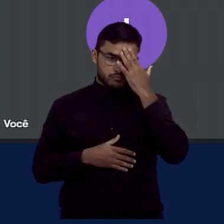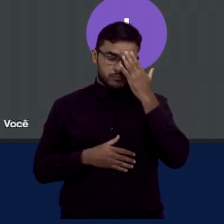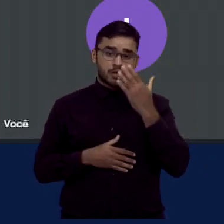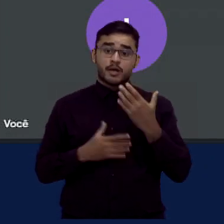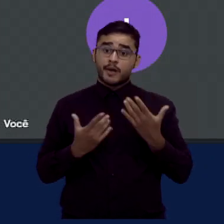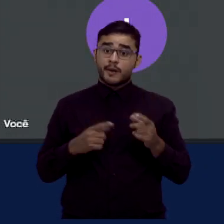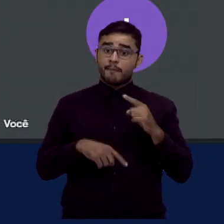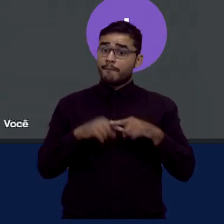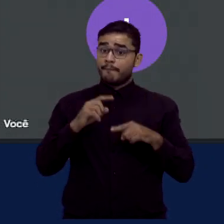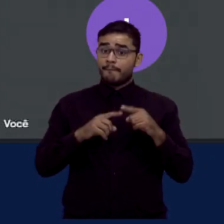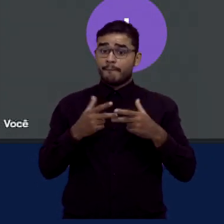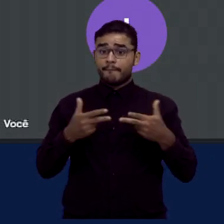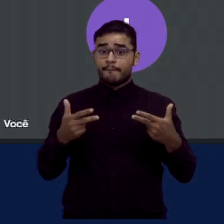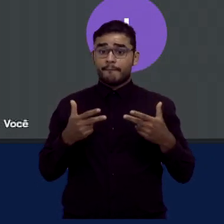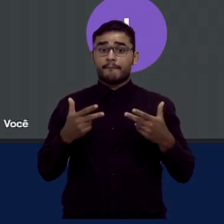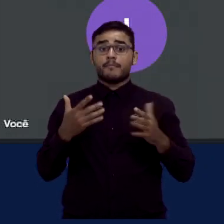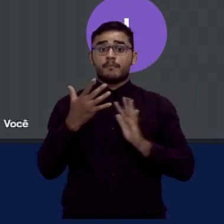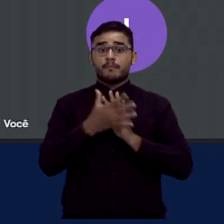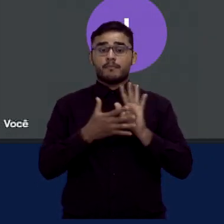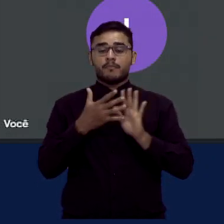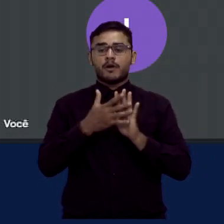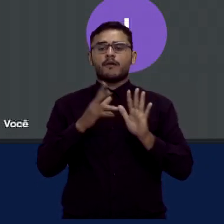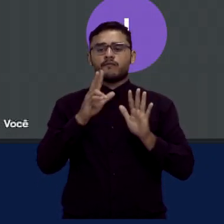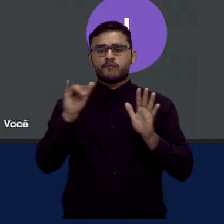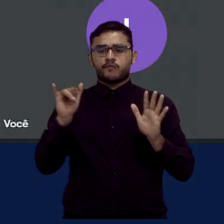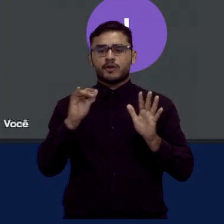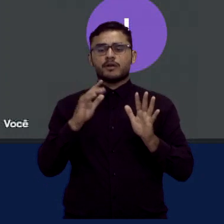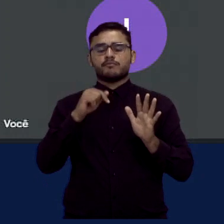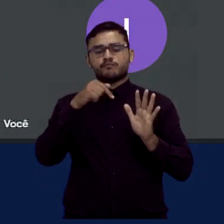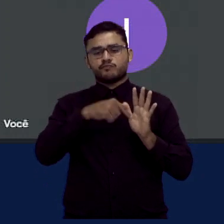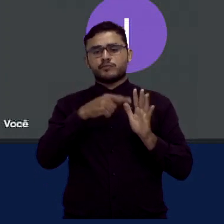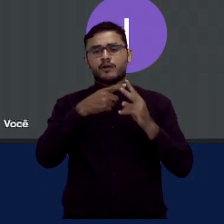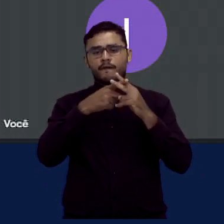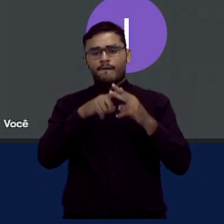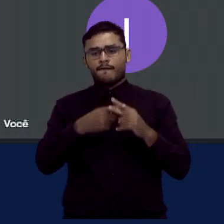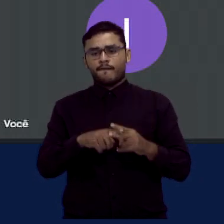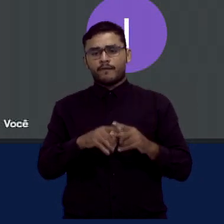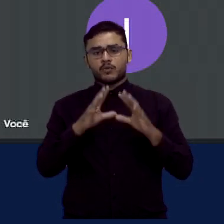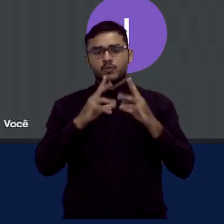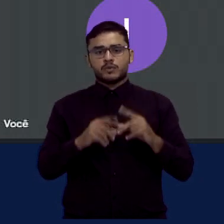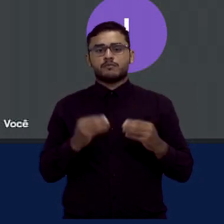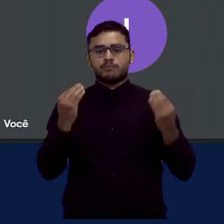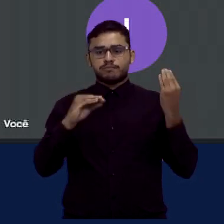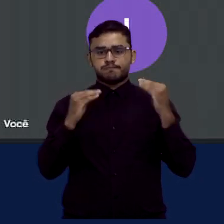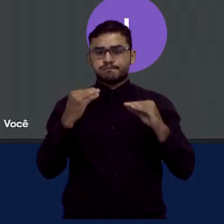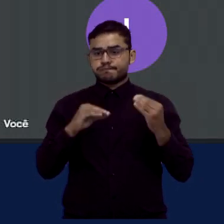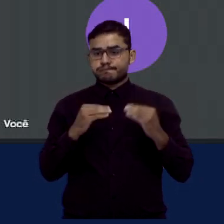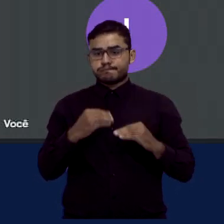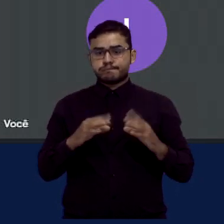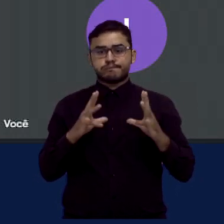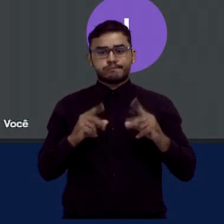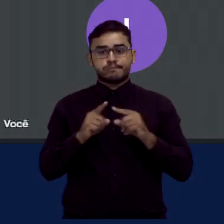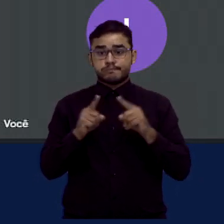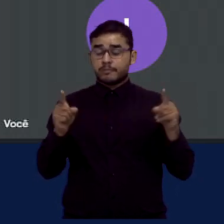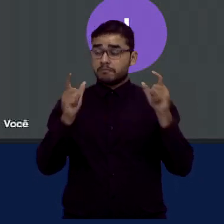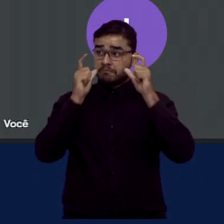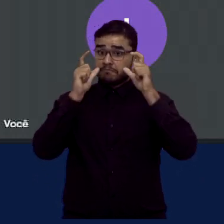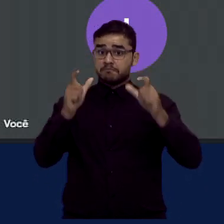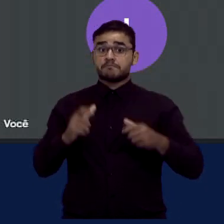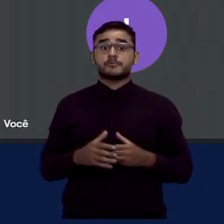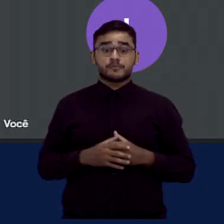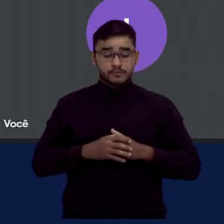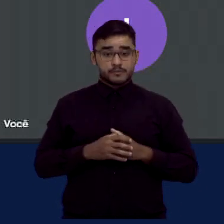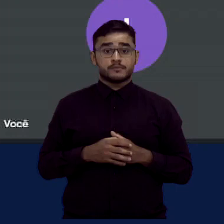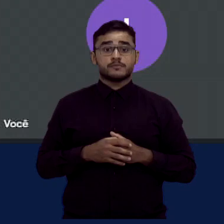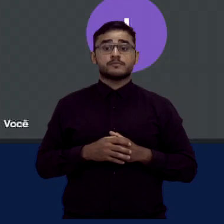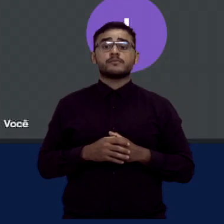textual dele, que tem que passar por uma nova revisão, mas que eu acho que eu consegui colocar muita coisa lá. Então, quem tem interesse... Eu até falo muito, o